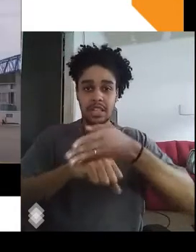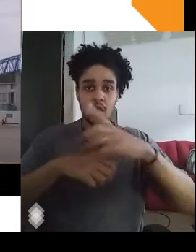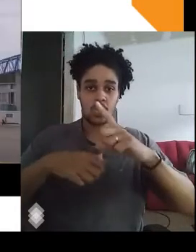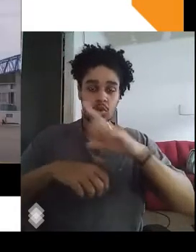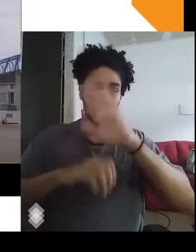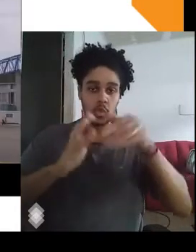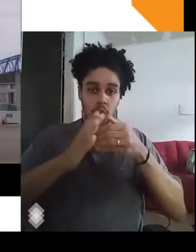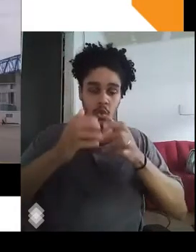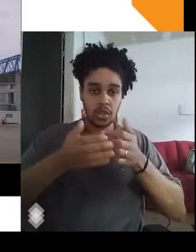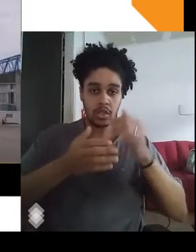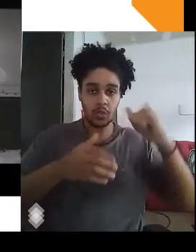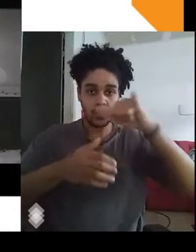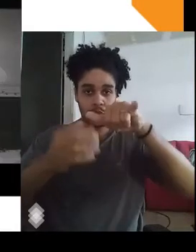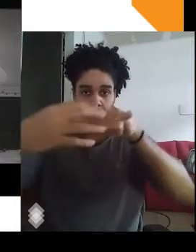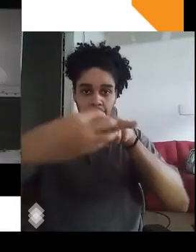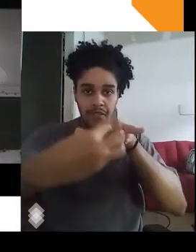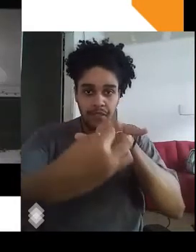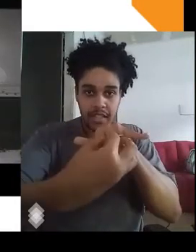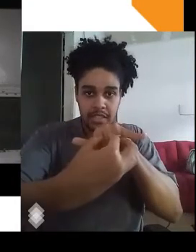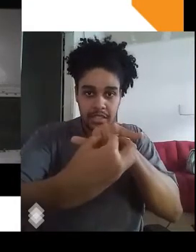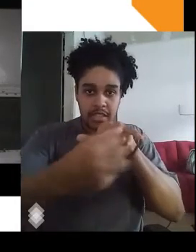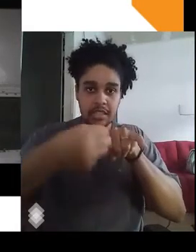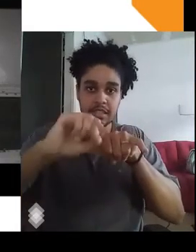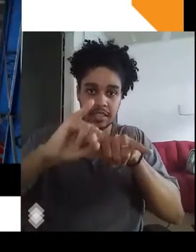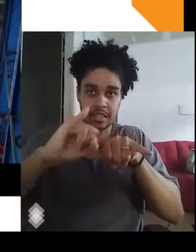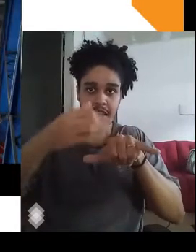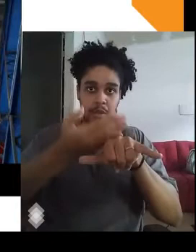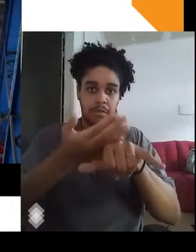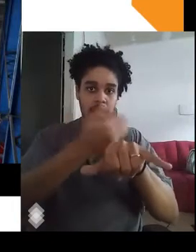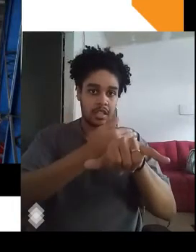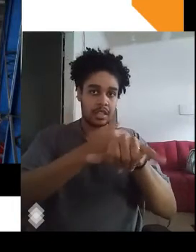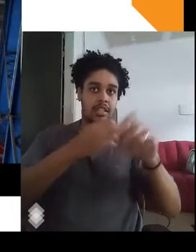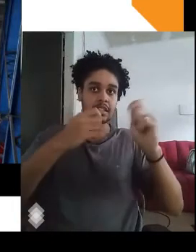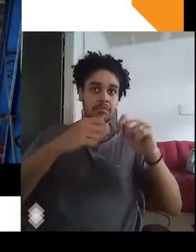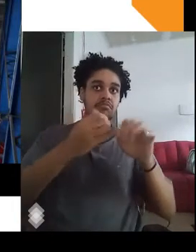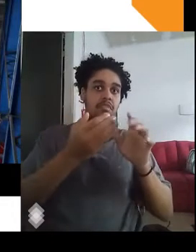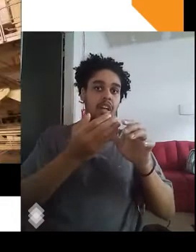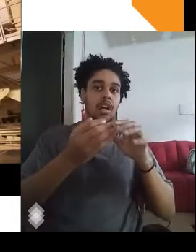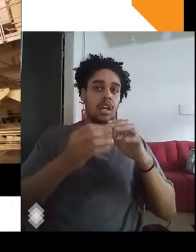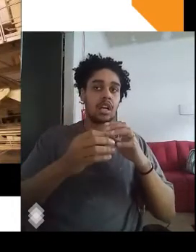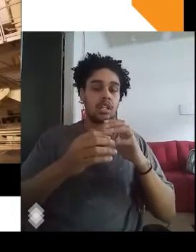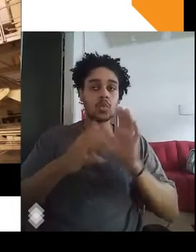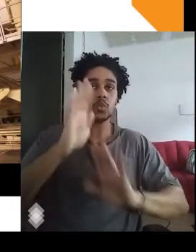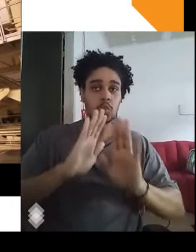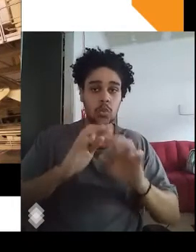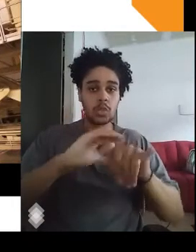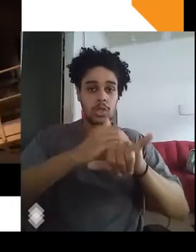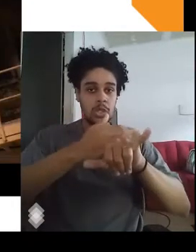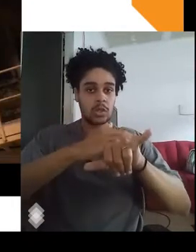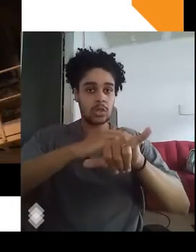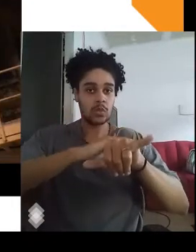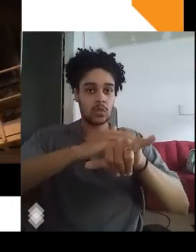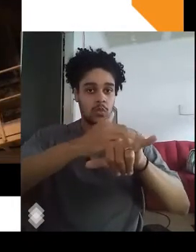a parte da frente dentro do hangar para só então ser aberto. É que se ele fosse aberto do lado de fora, a força do vento seria capaz de arrancar essa tampa e causar